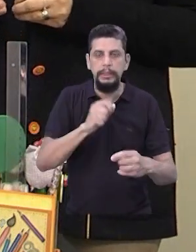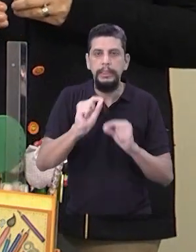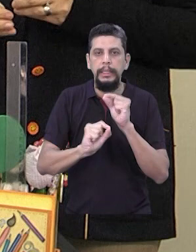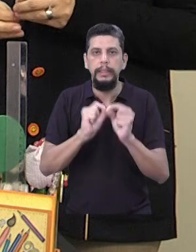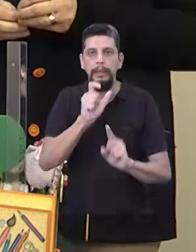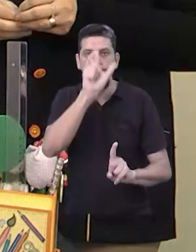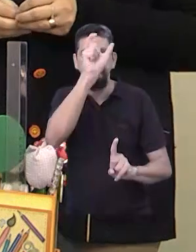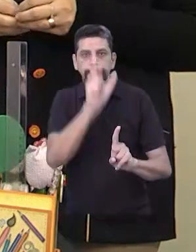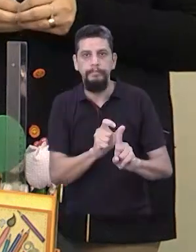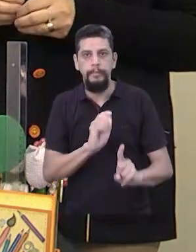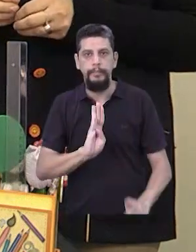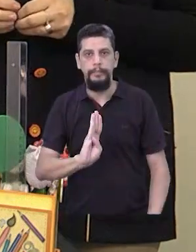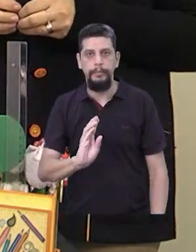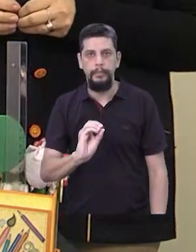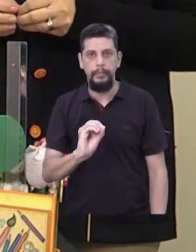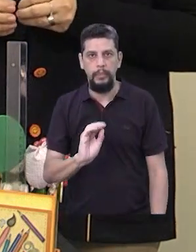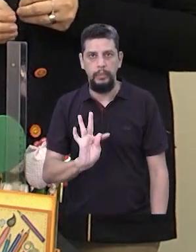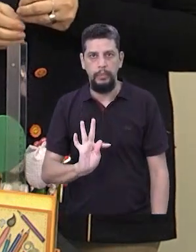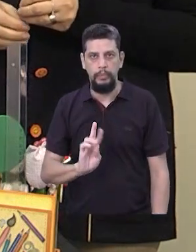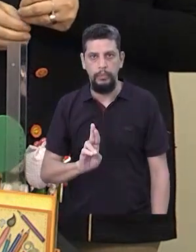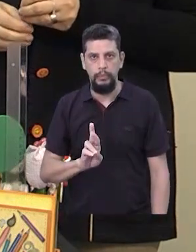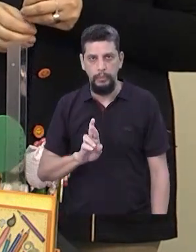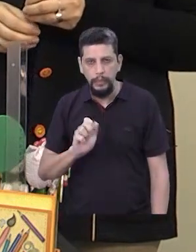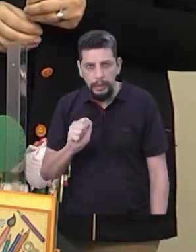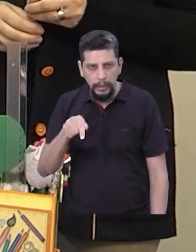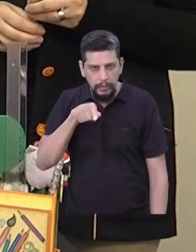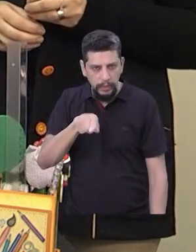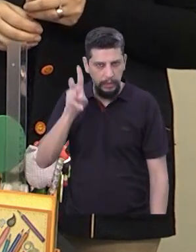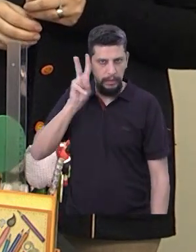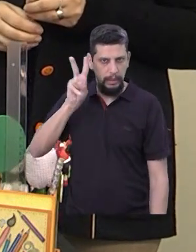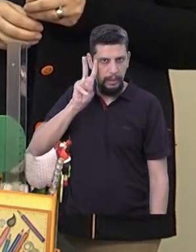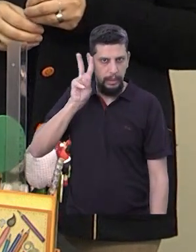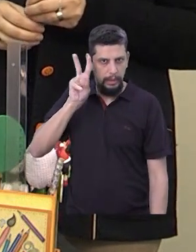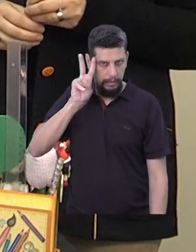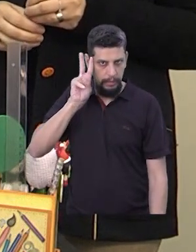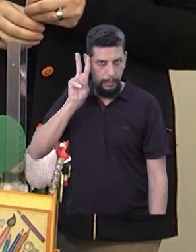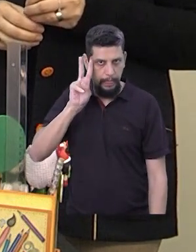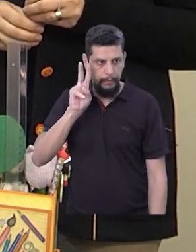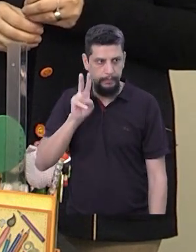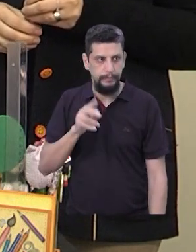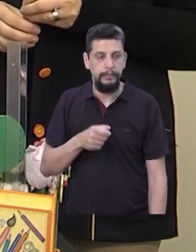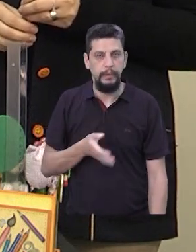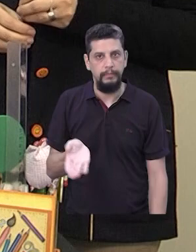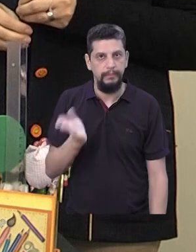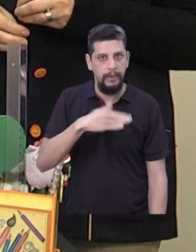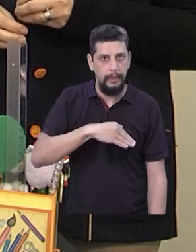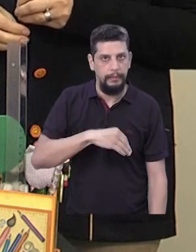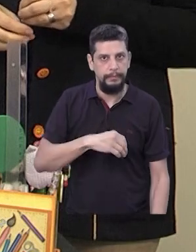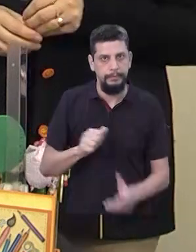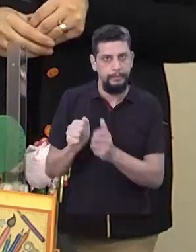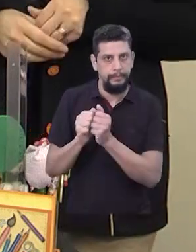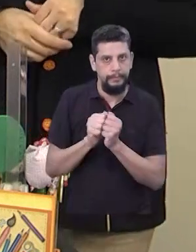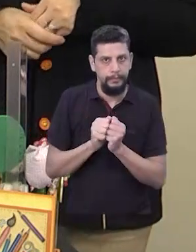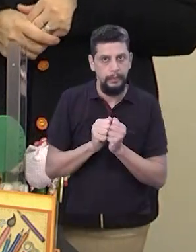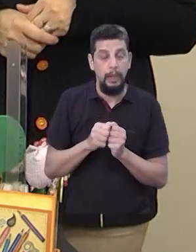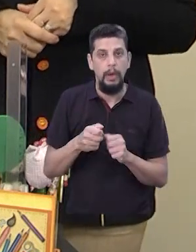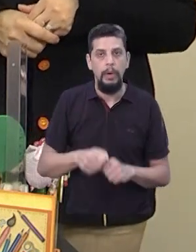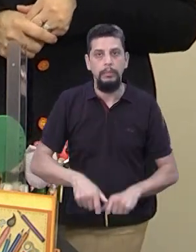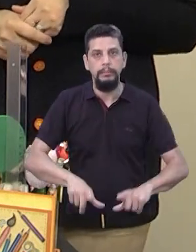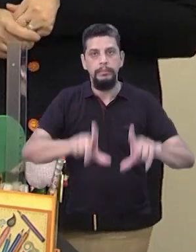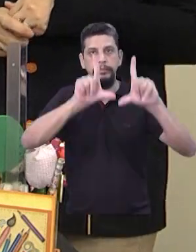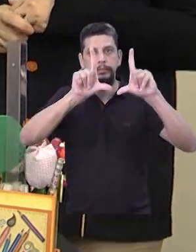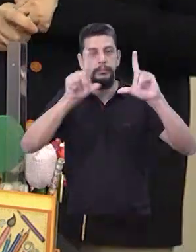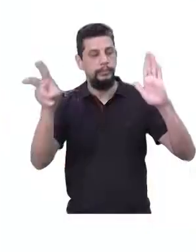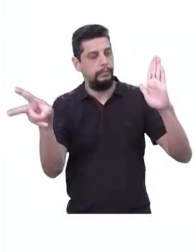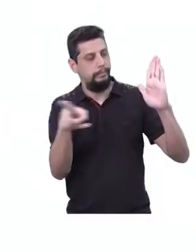quem que era o Botura, tudo. Você lembra, Rafa? Eu lembro. Lembra? Vamos recordar essa parte? Vamos. Então, de olho lá